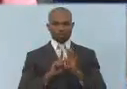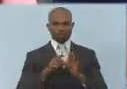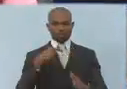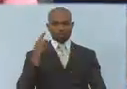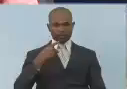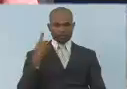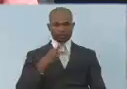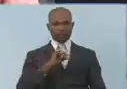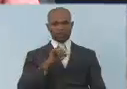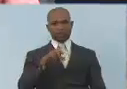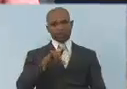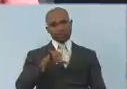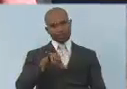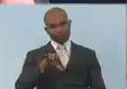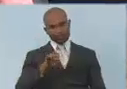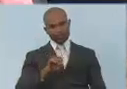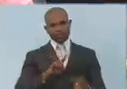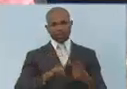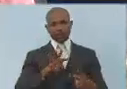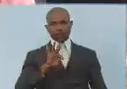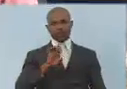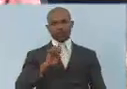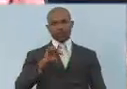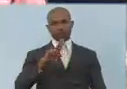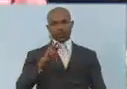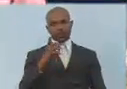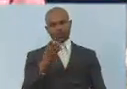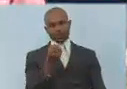de Cumbica, pelo Toninho,